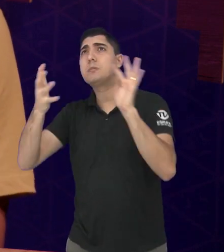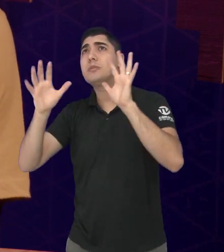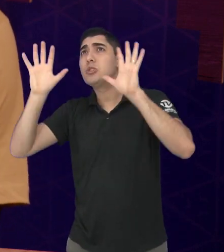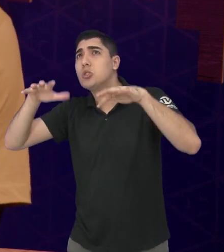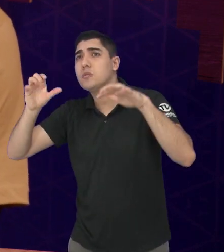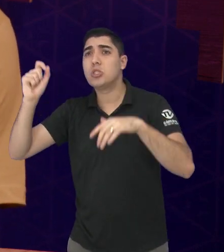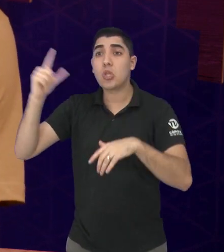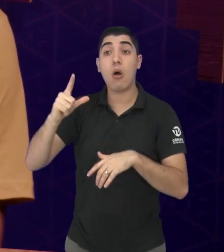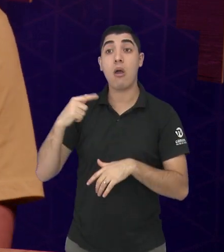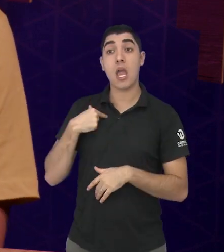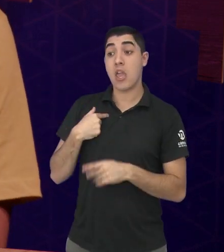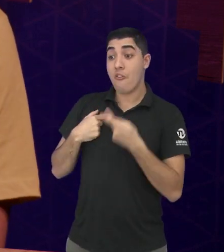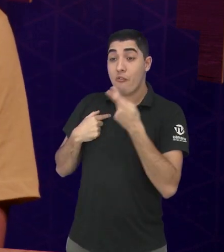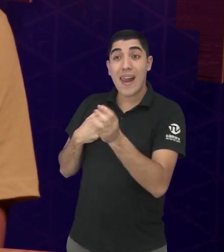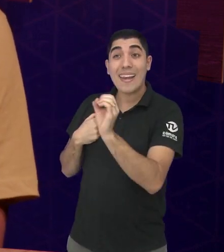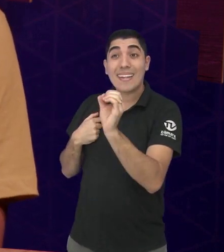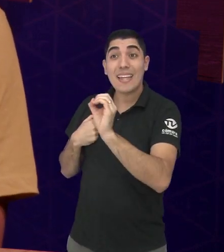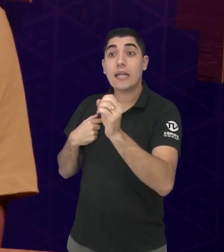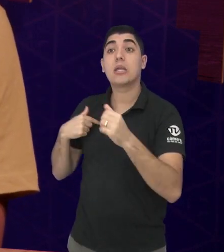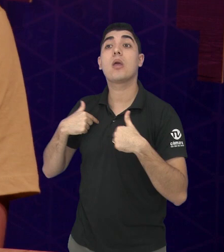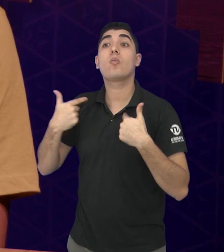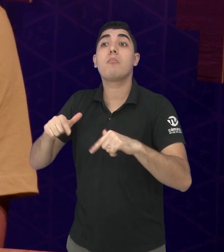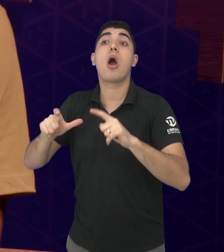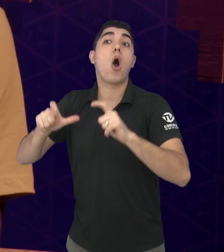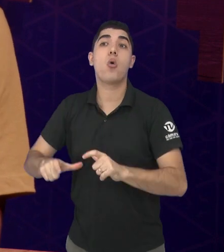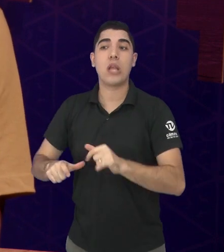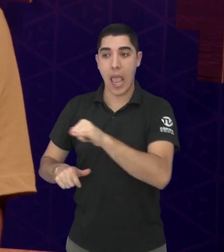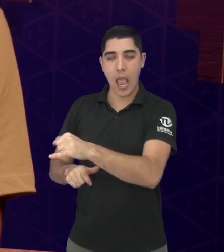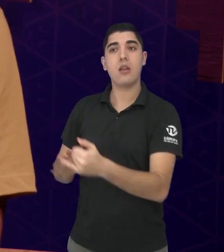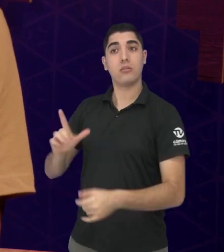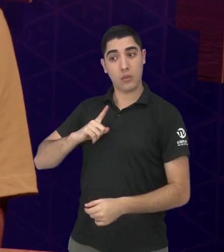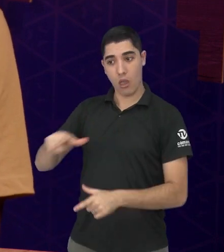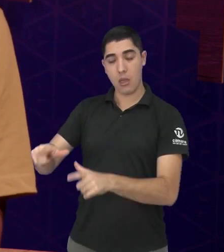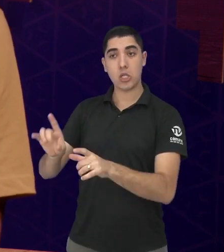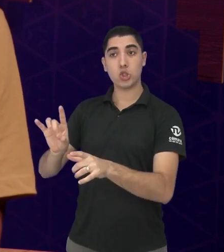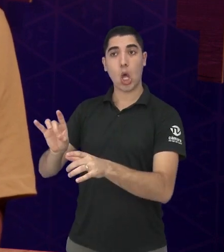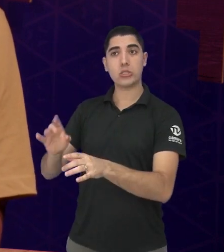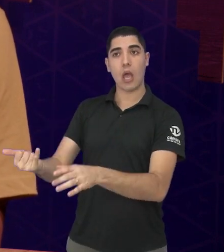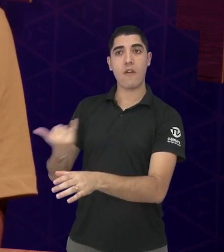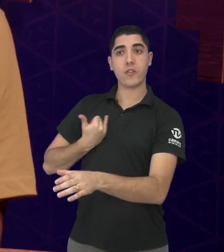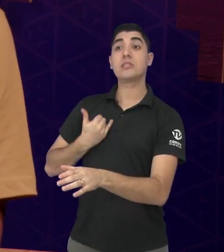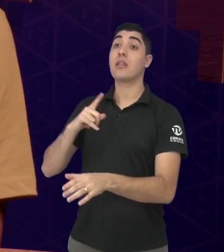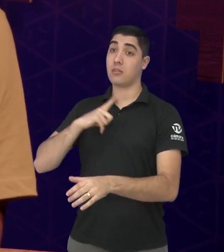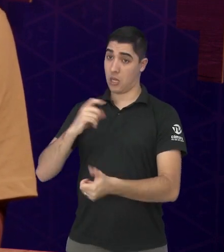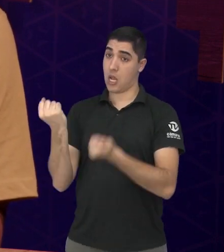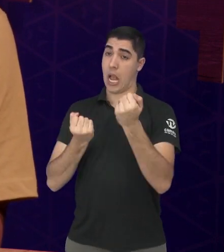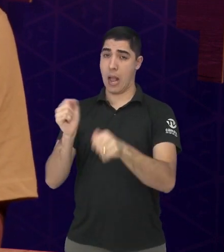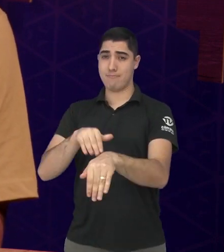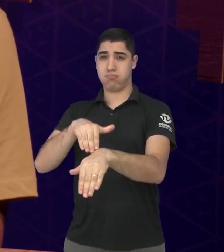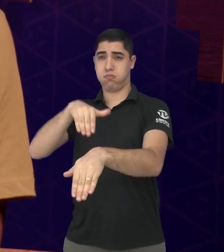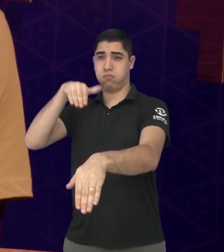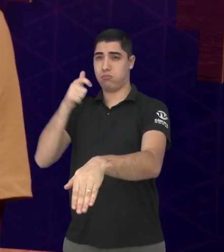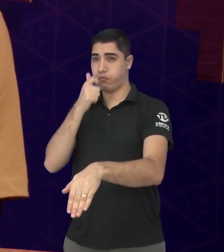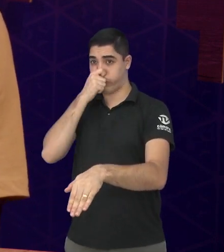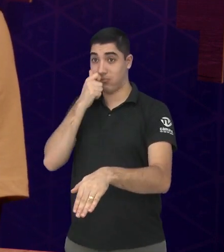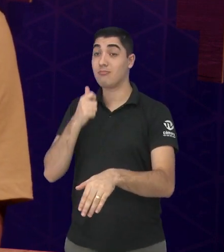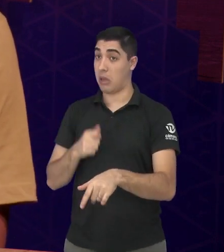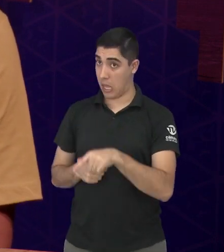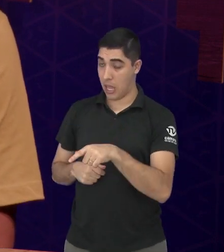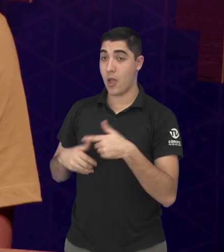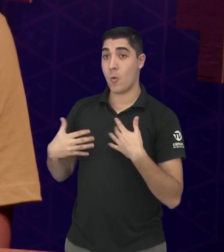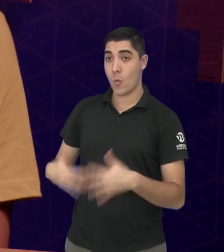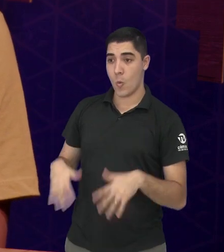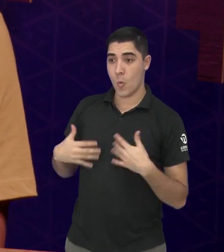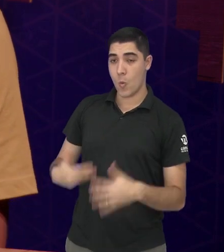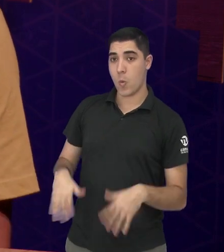Sem eu falar pro Google aonde eu trabalho, ele já me dá se tá com trânsito ou não pro caminho do trabalho. É um bagulho